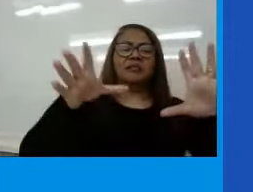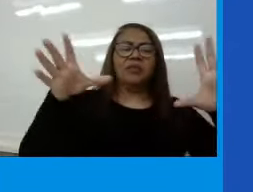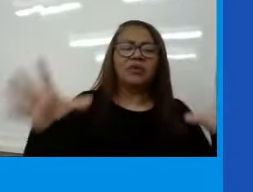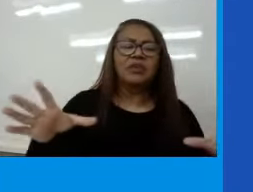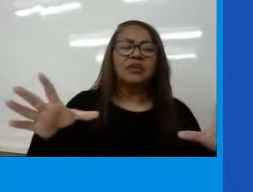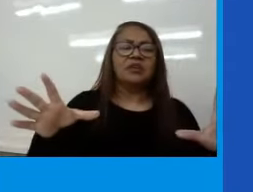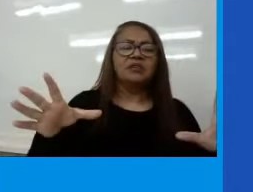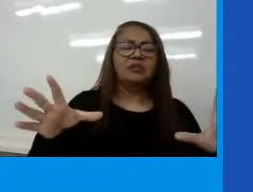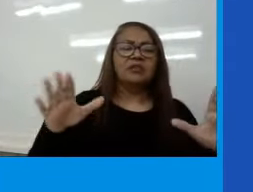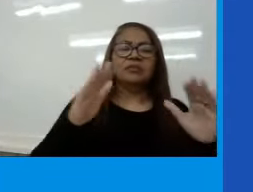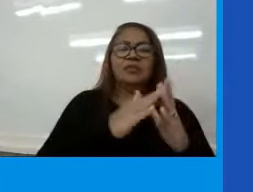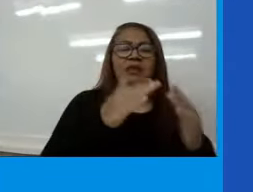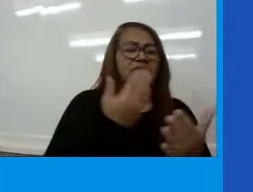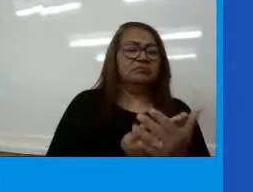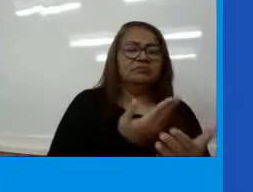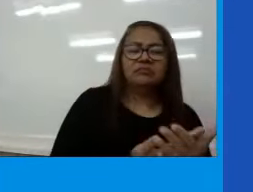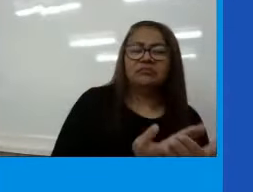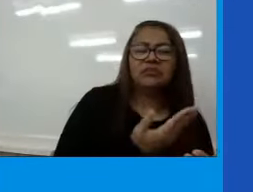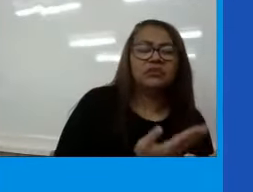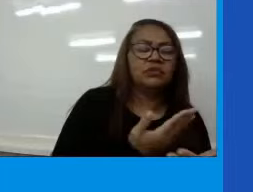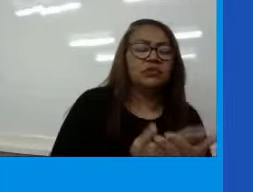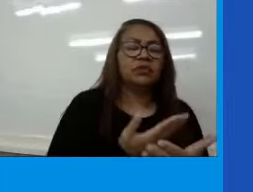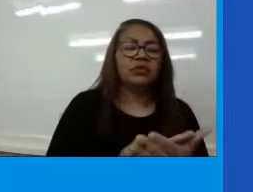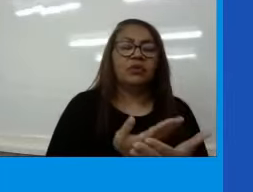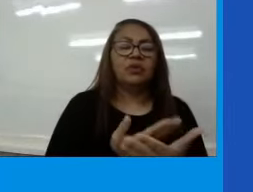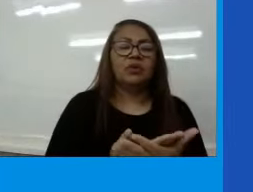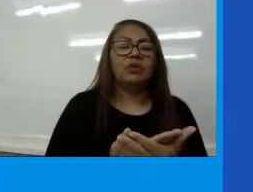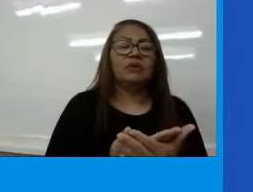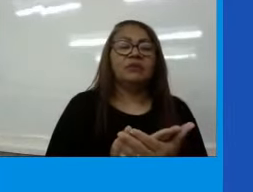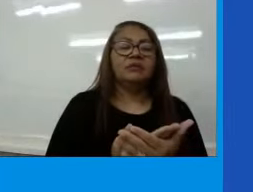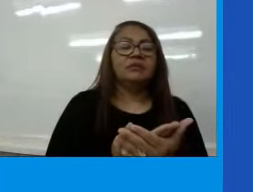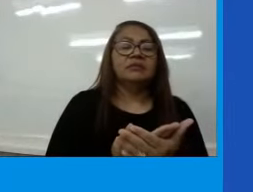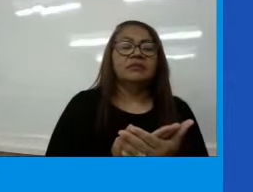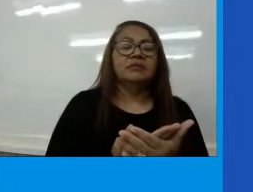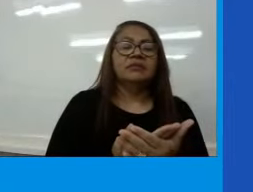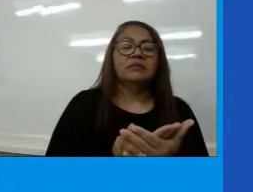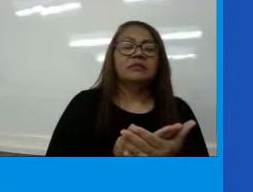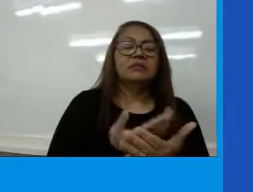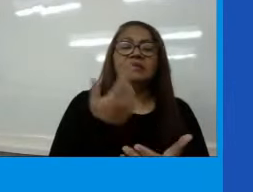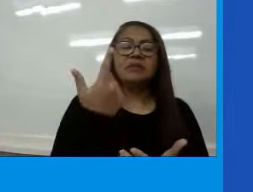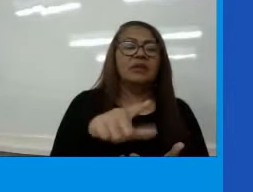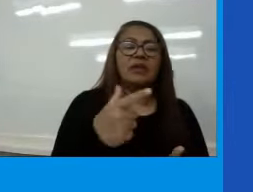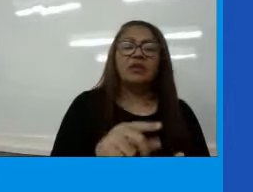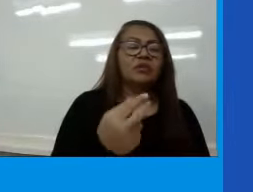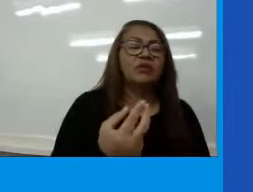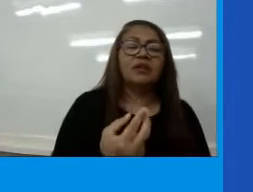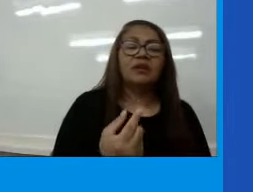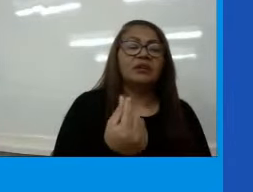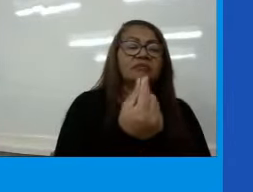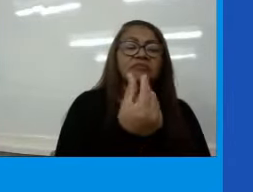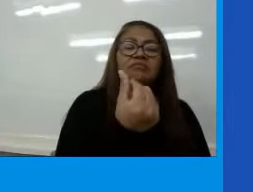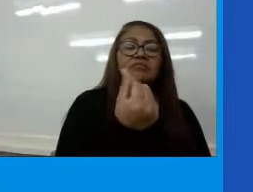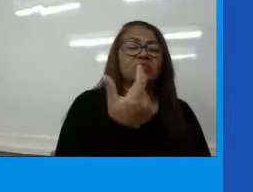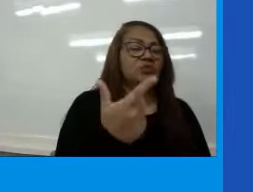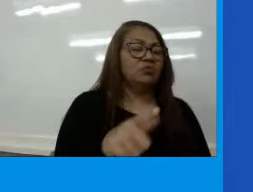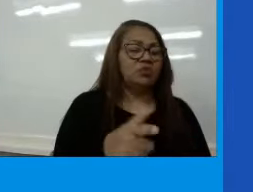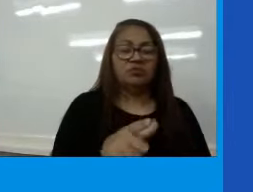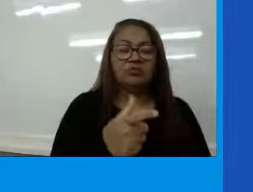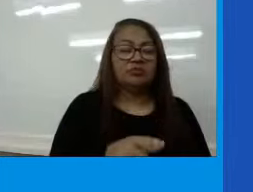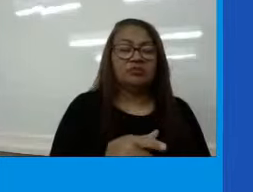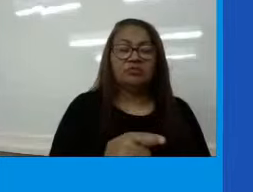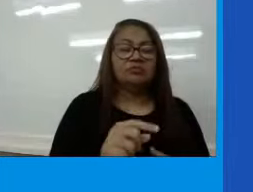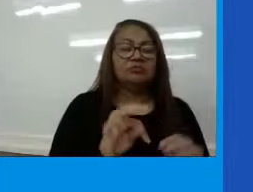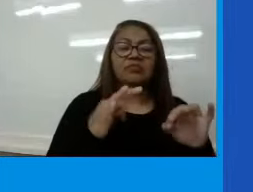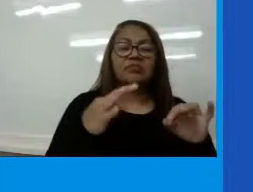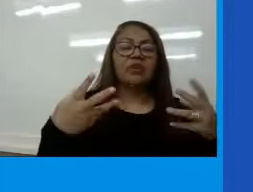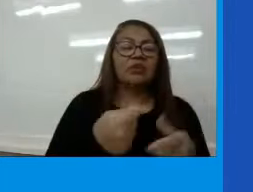instituições educacionais sem nenhum custo, né? Tem dentro daquele leque de opções gratuitas, o Google Sala de Aula, de fato,